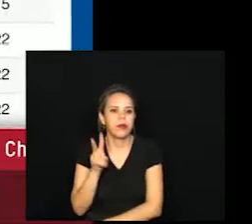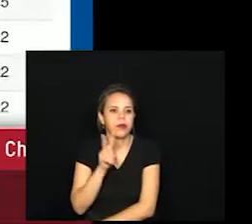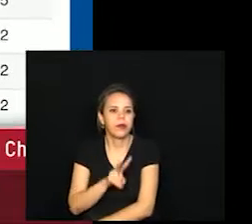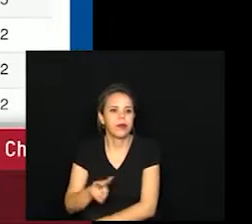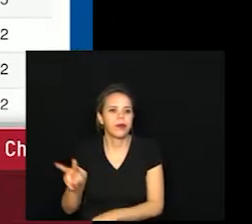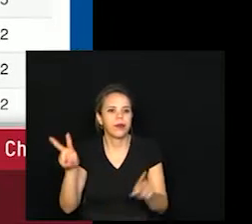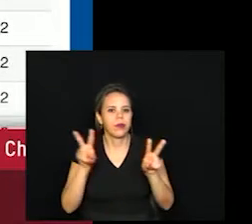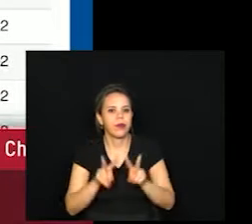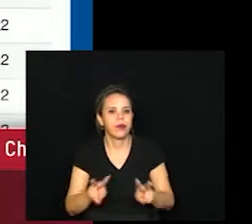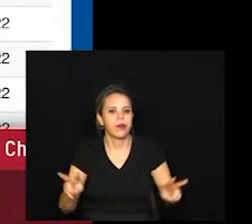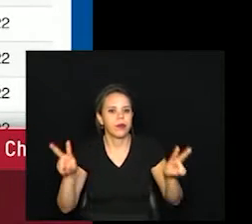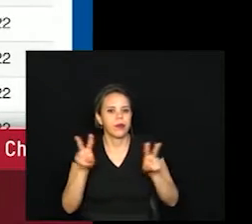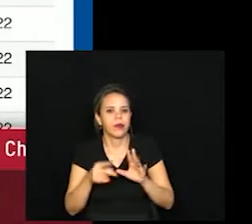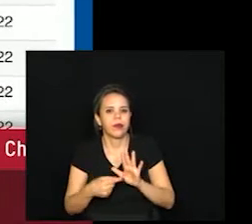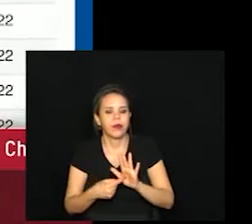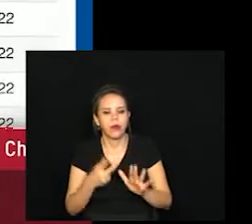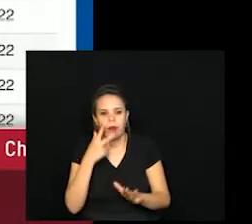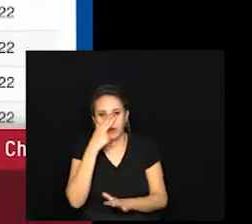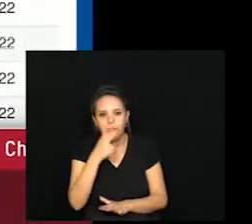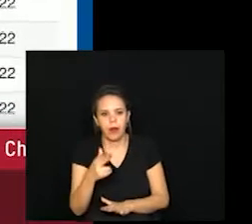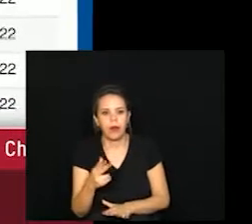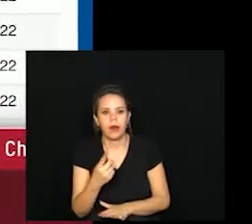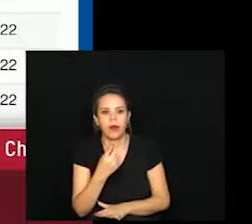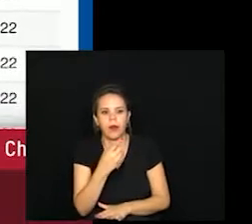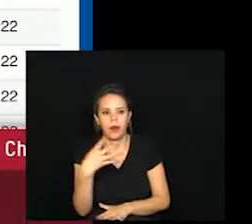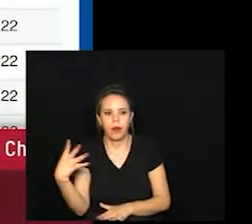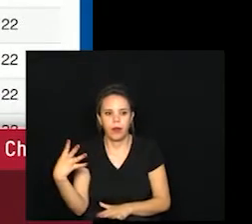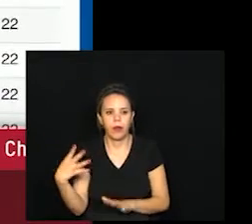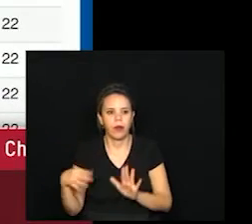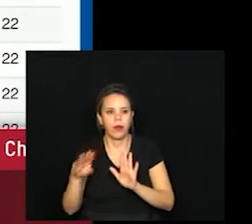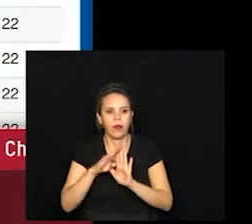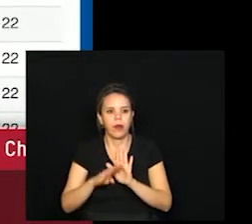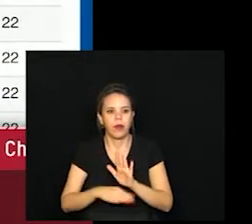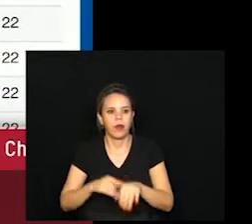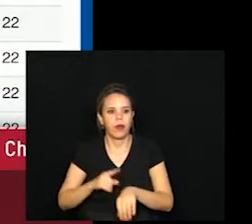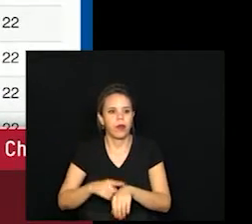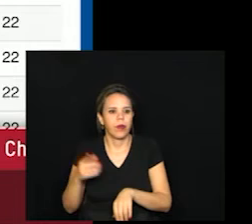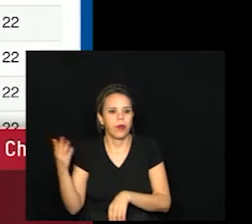melhor. O Brasil aparece na 14ª